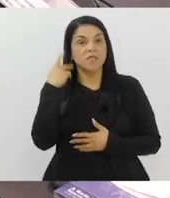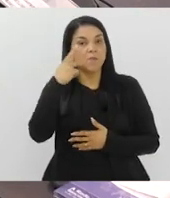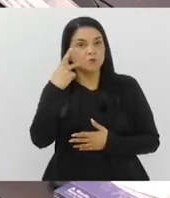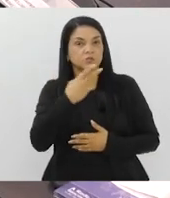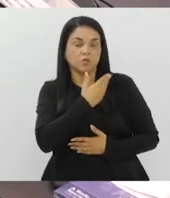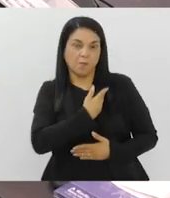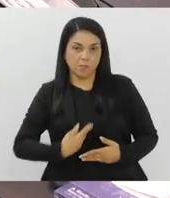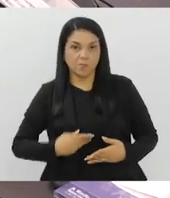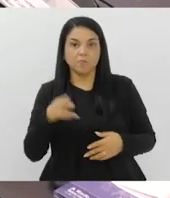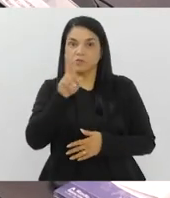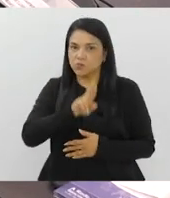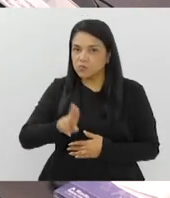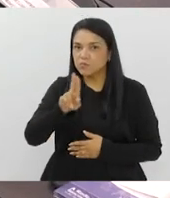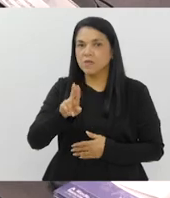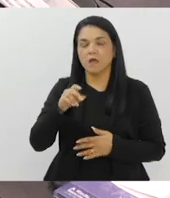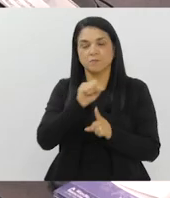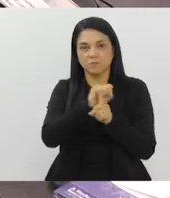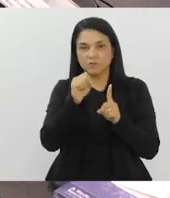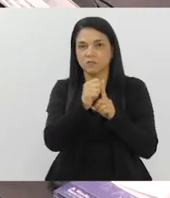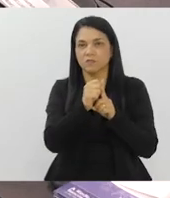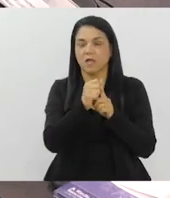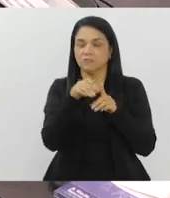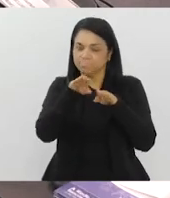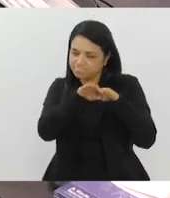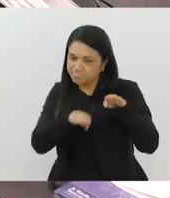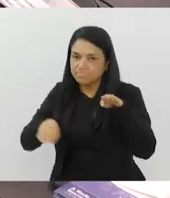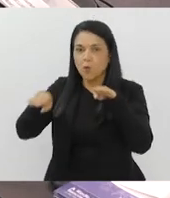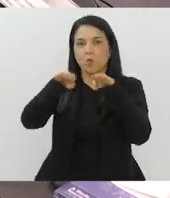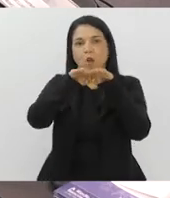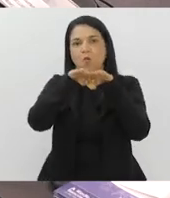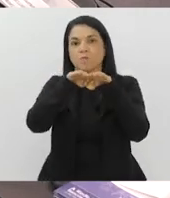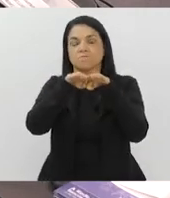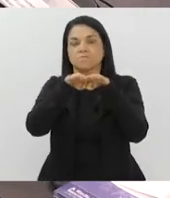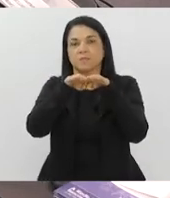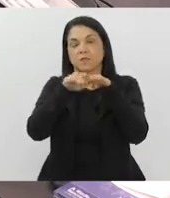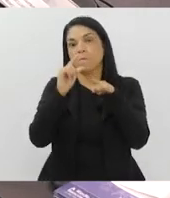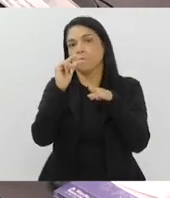usando para que a gente pudesse ter uma sociedade menos desigual para todo mundo. Obrigada.